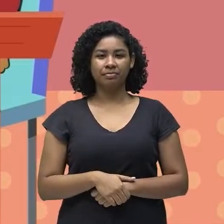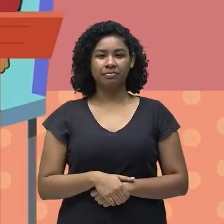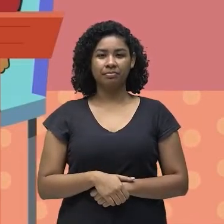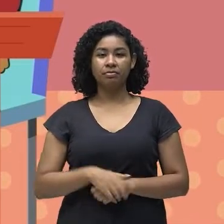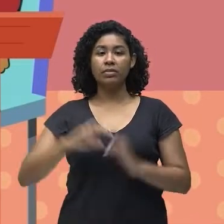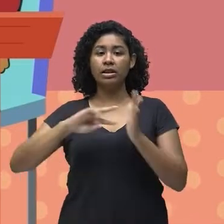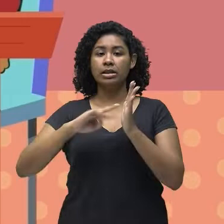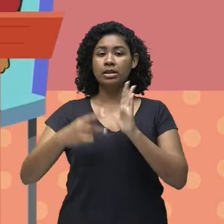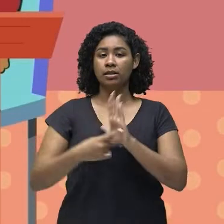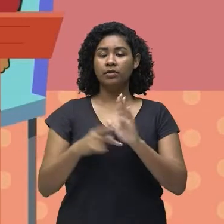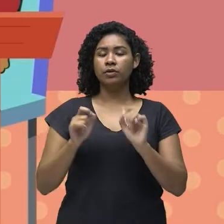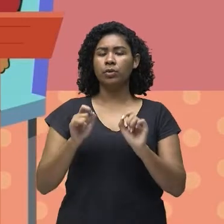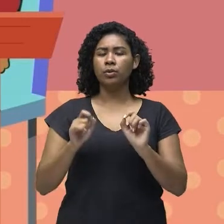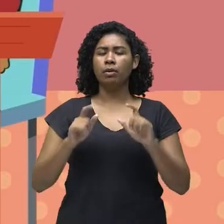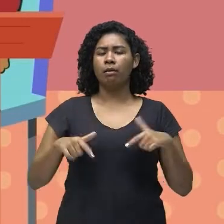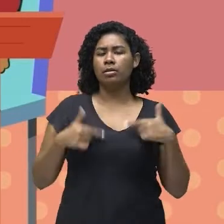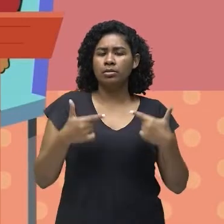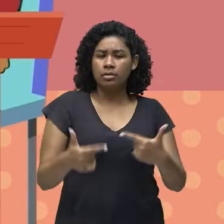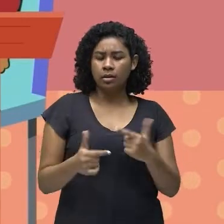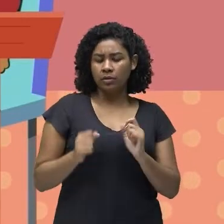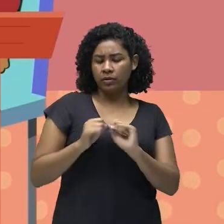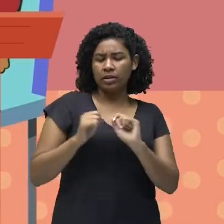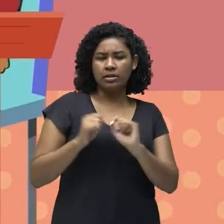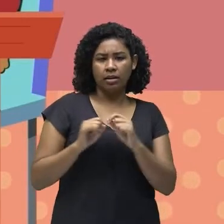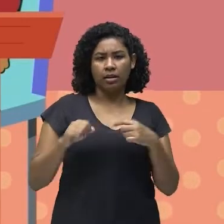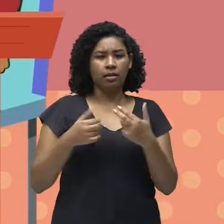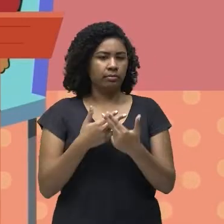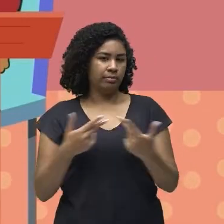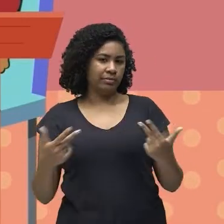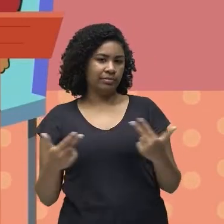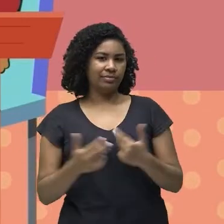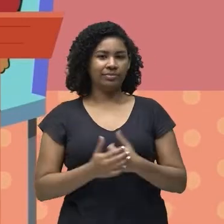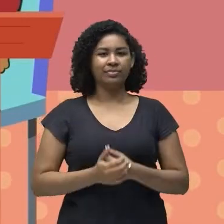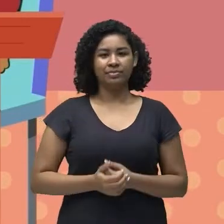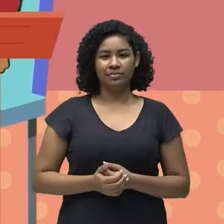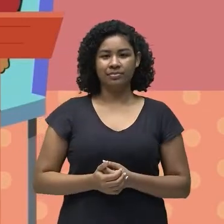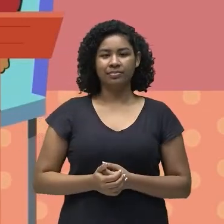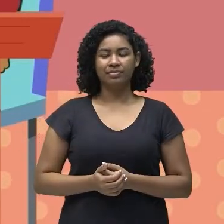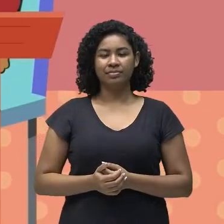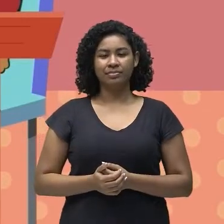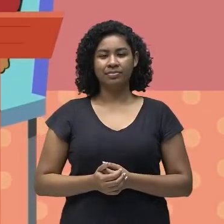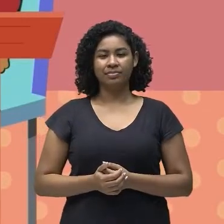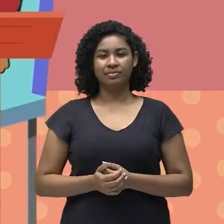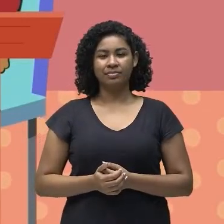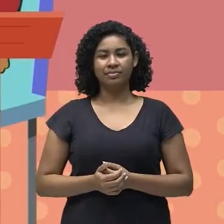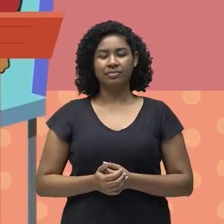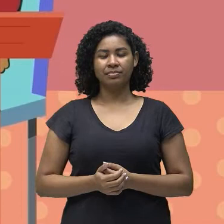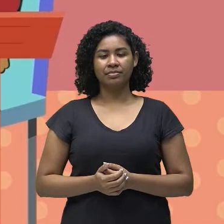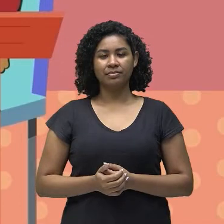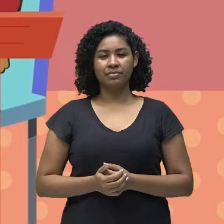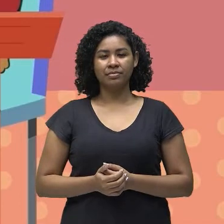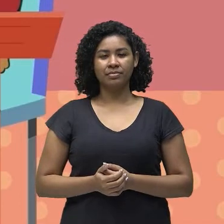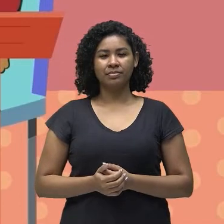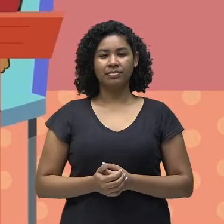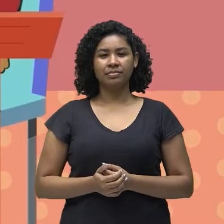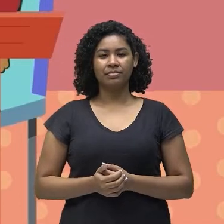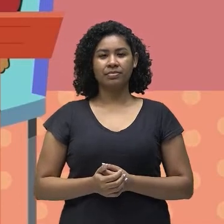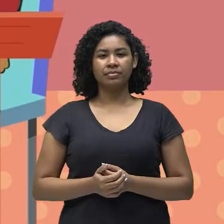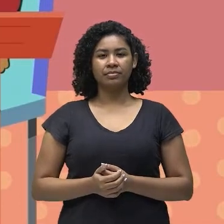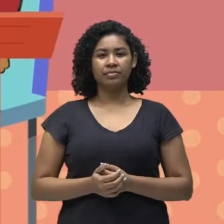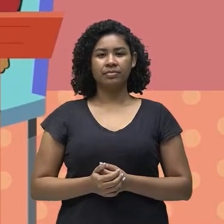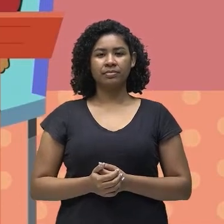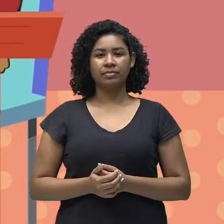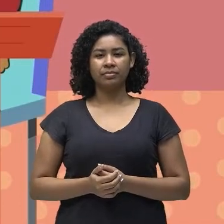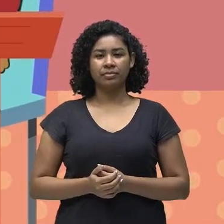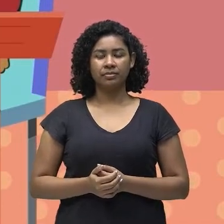significa fazendo, né? Como você está acompanhando aí a tradução. Que você estava fazendo, doing,